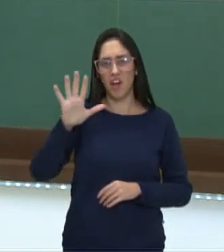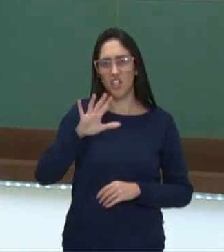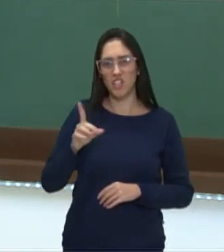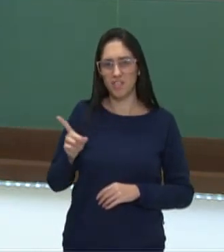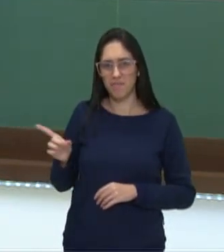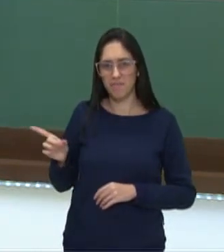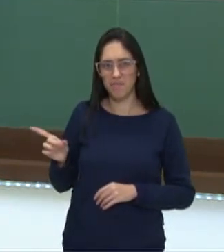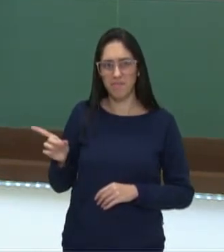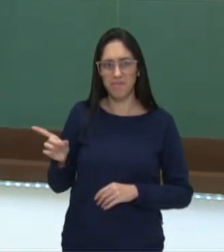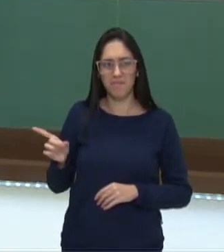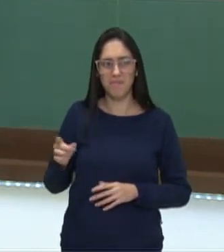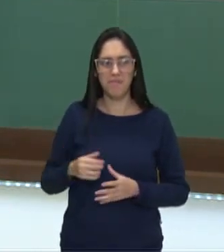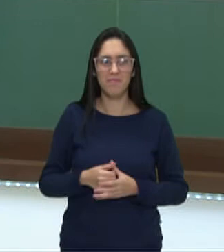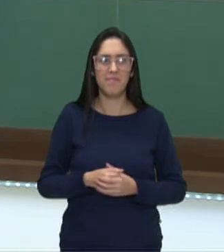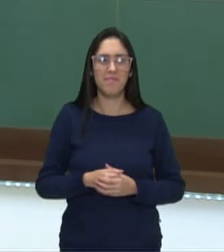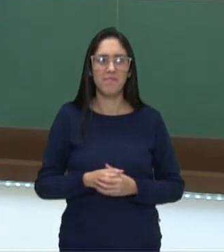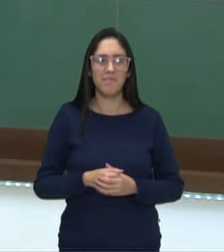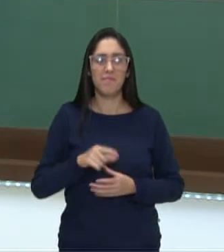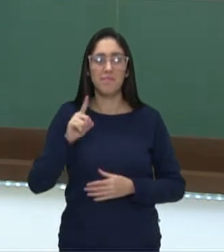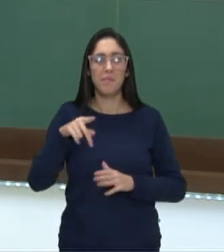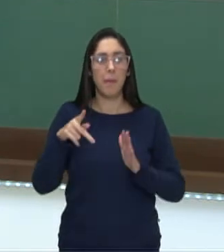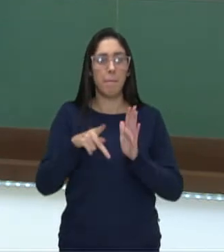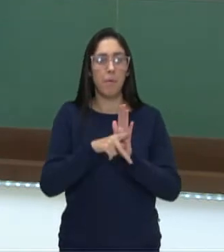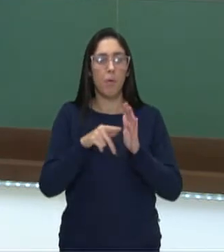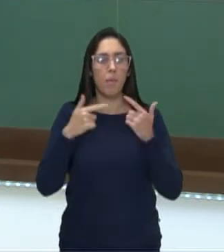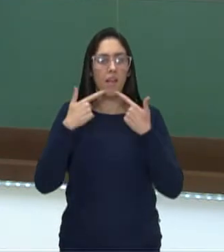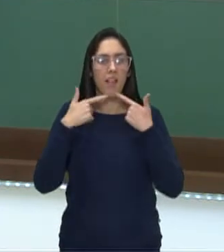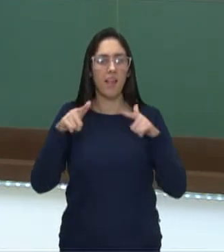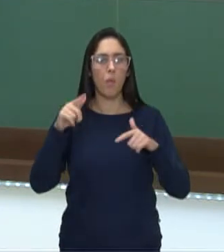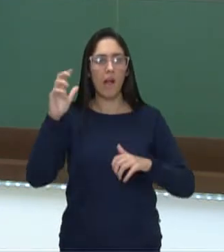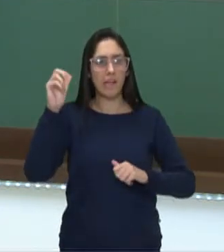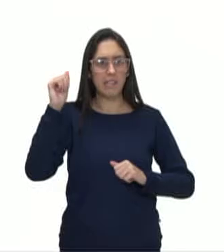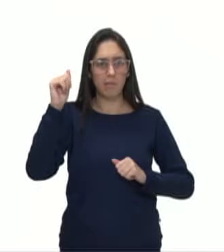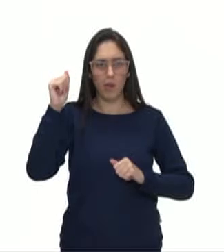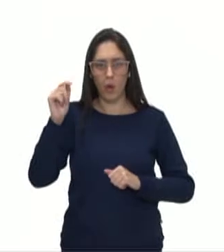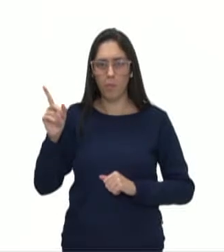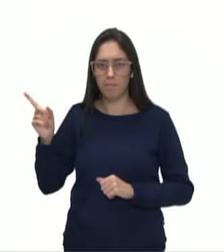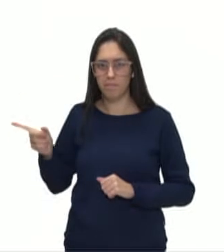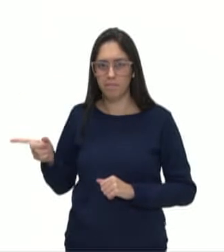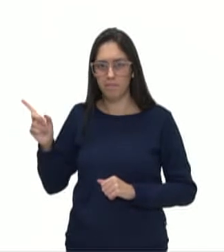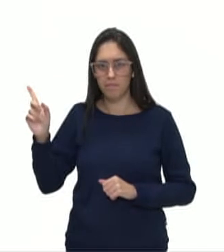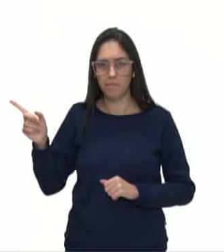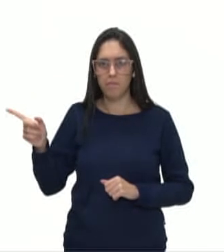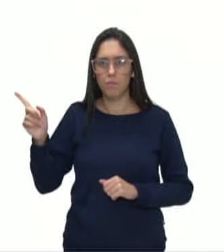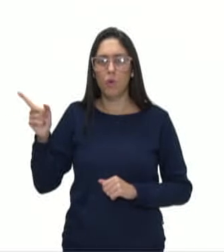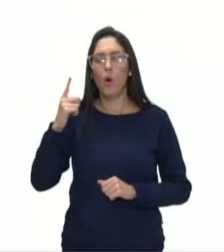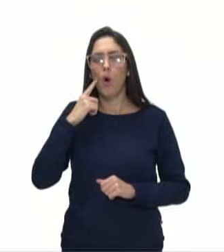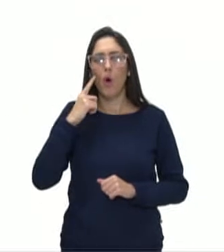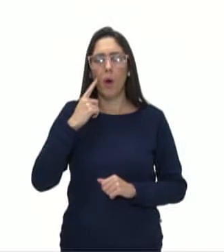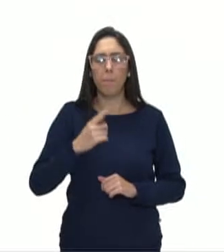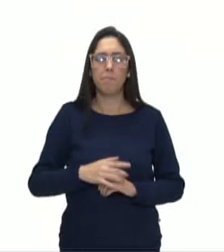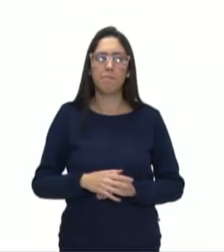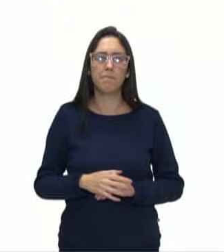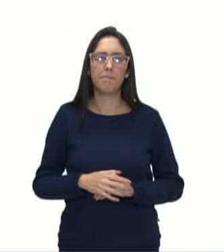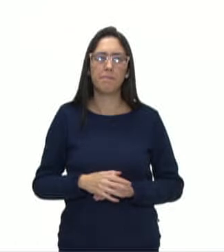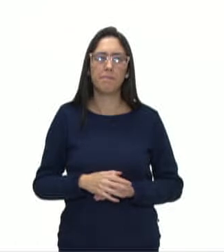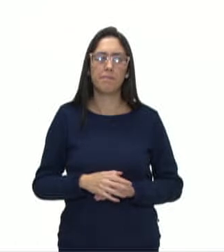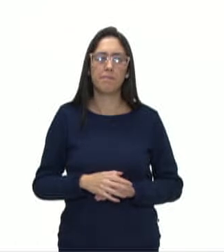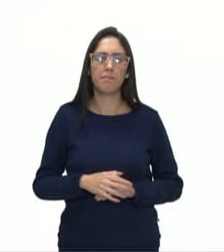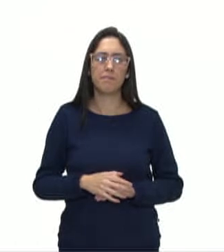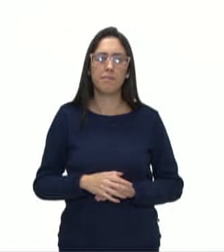né? O Gaturro aí, né? Da língua espanhola, né? Olha lá, a